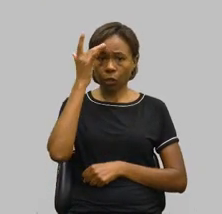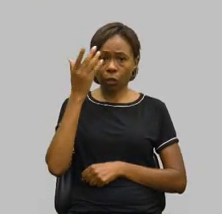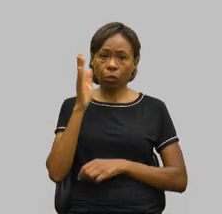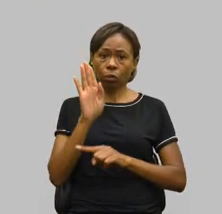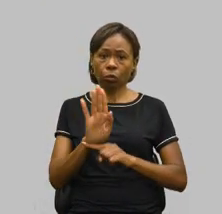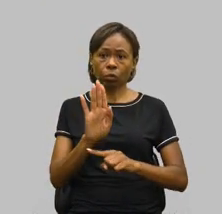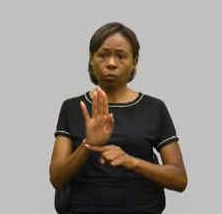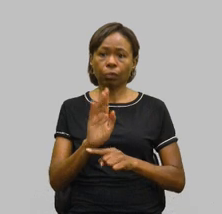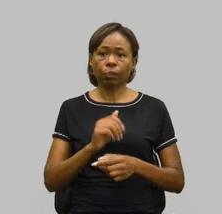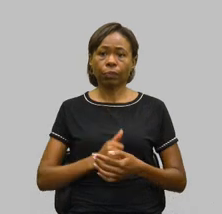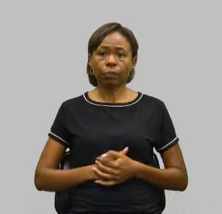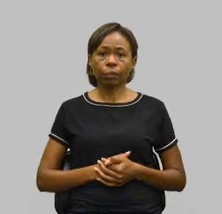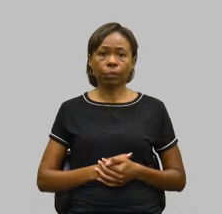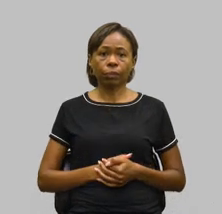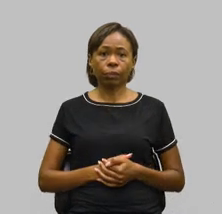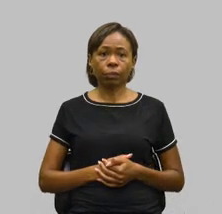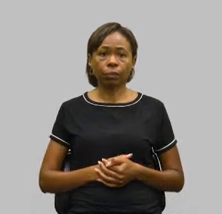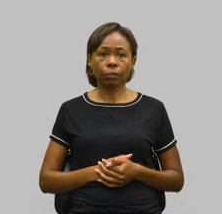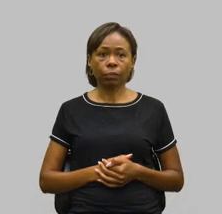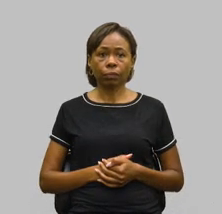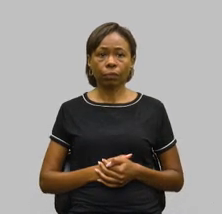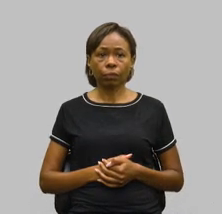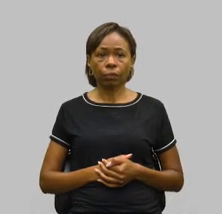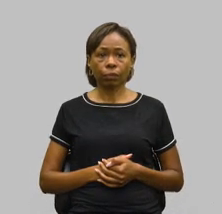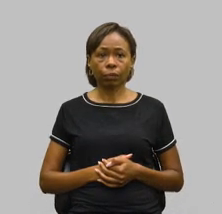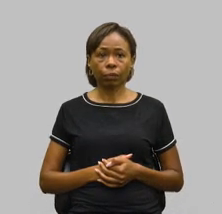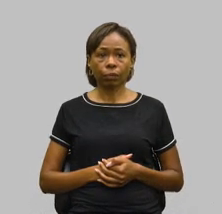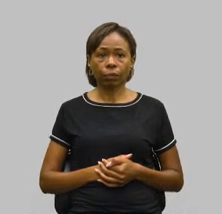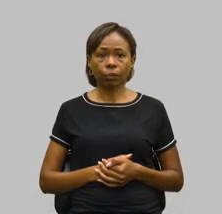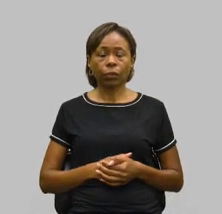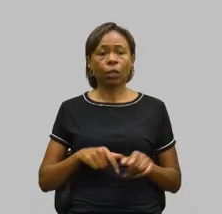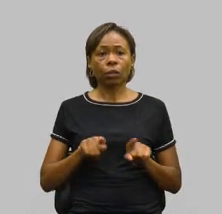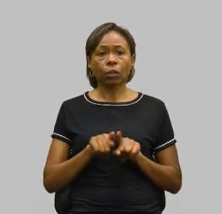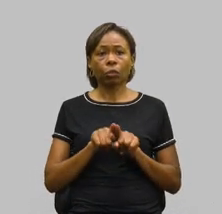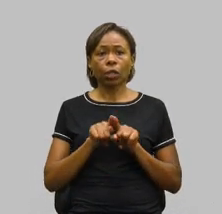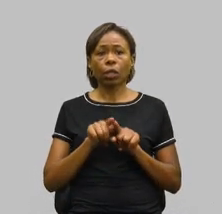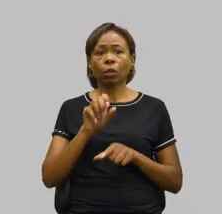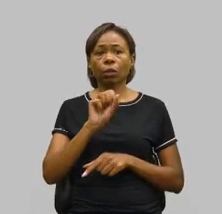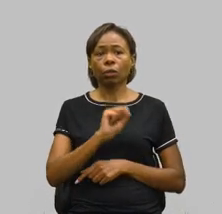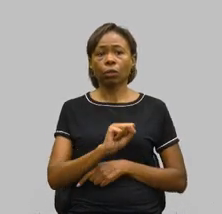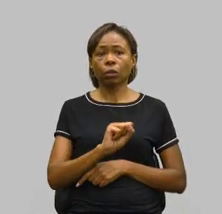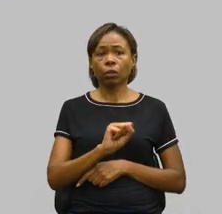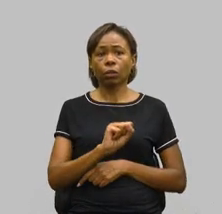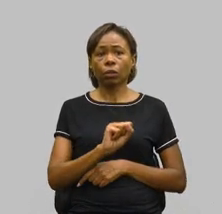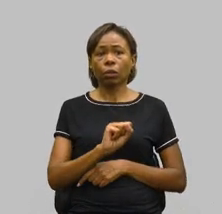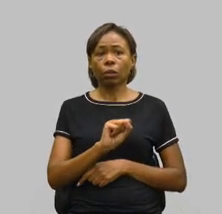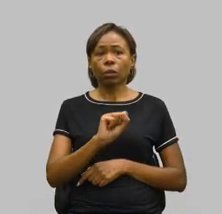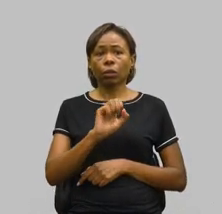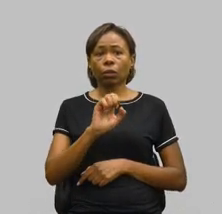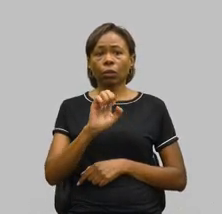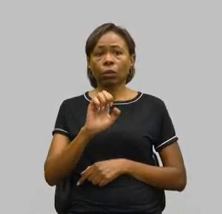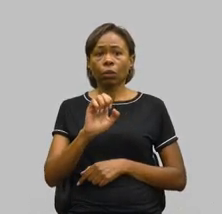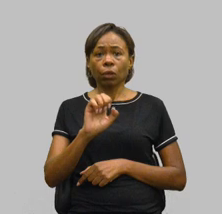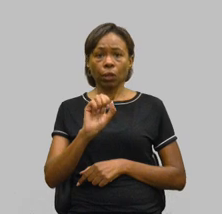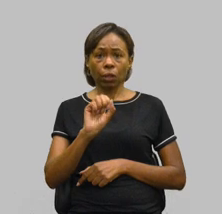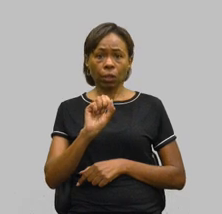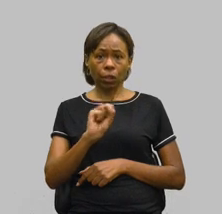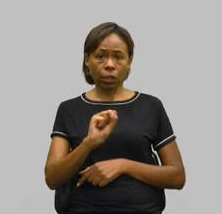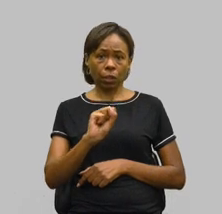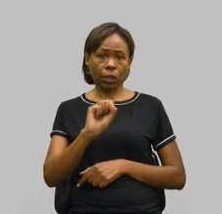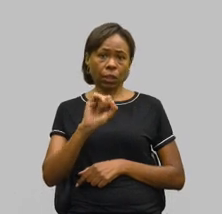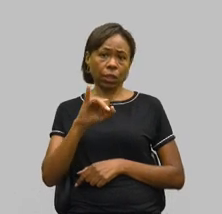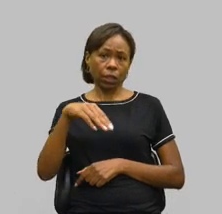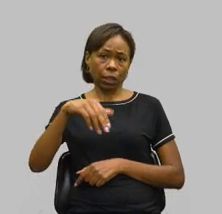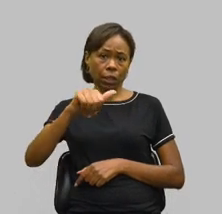beneficiárias beneficiadas E também o sistema Estadual de redes em Direitos Humanos o cisma cima sistema